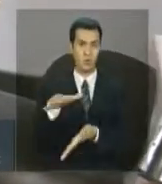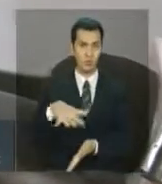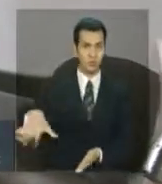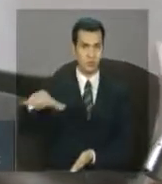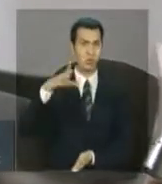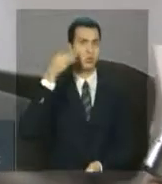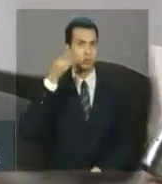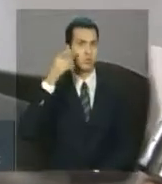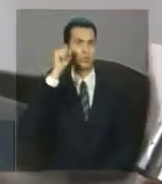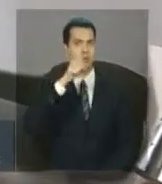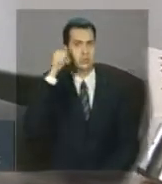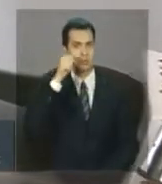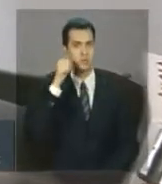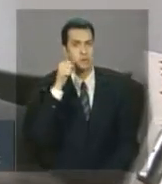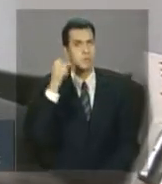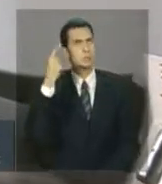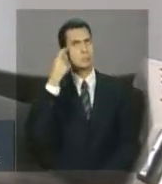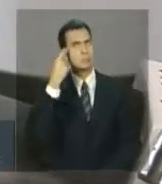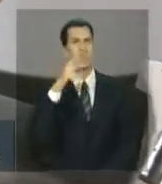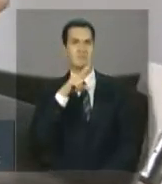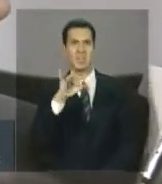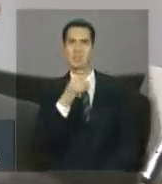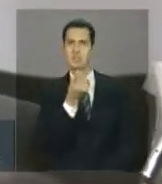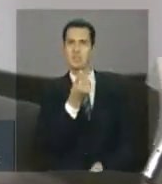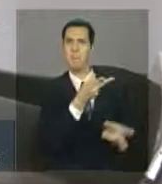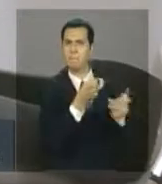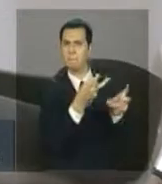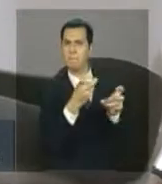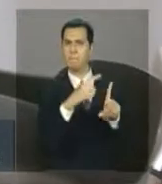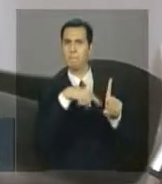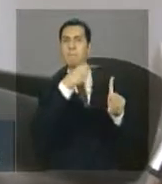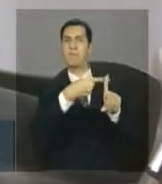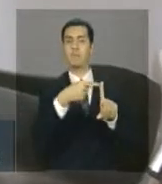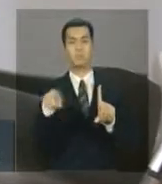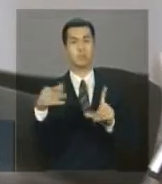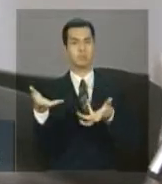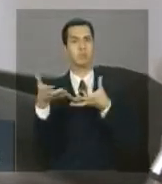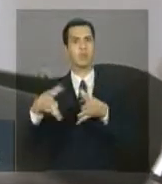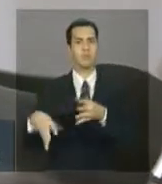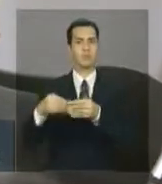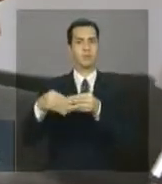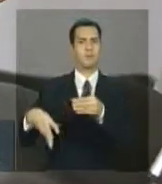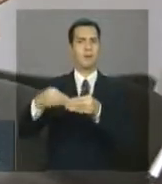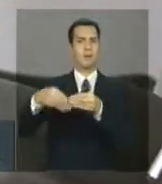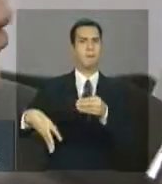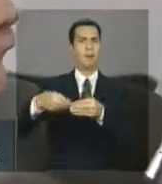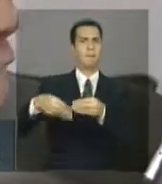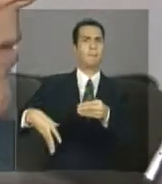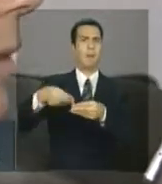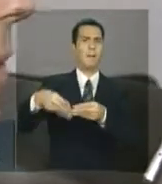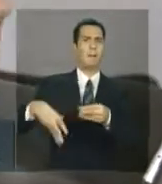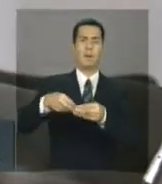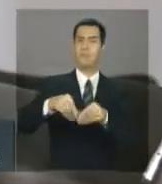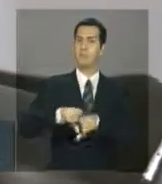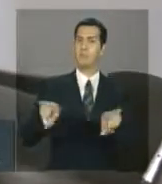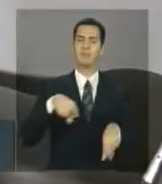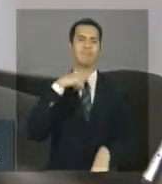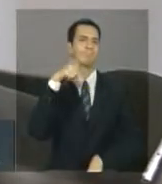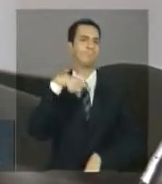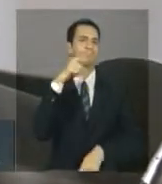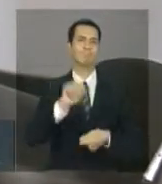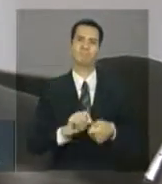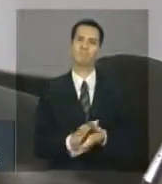arrecadação e coloquem uma quantia muito elevada de emendas que são inexecuíveis. Não é possível